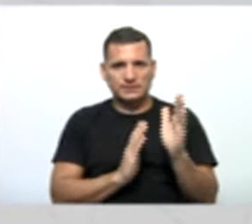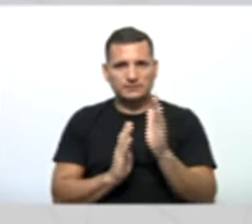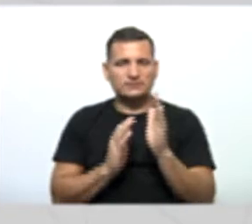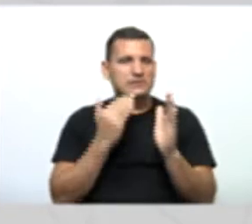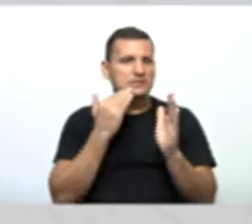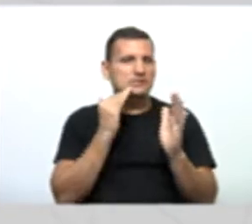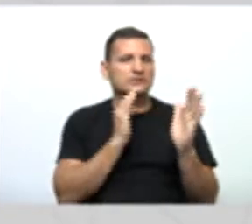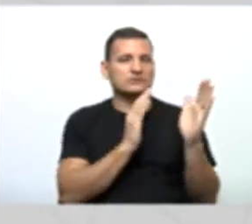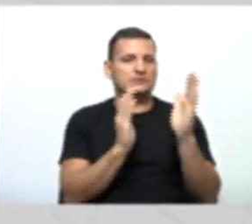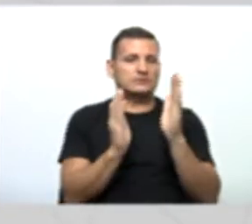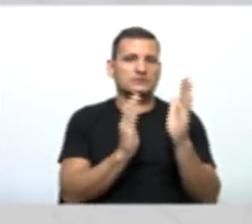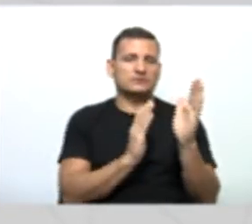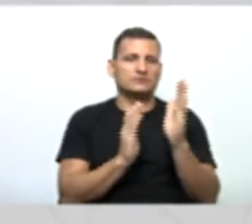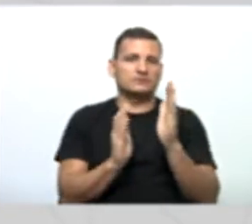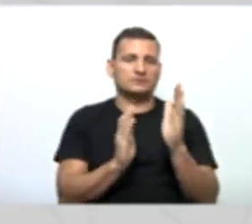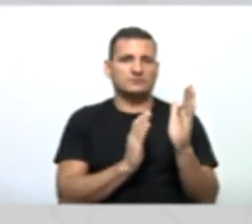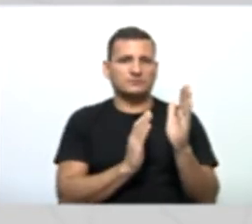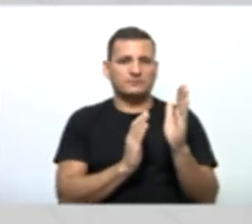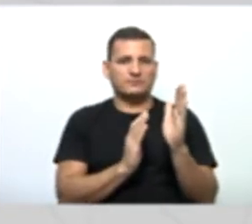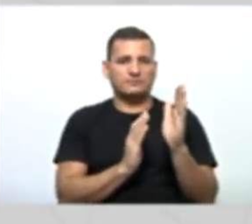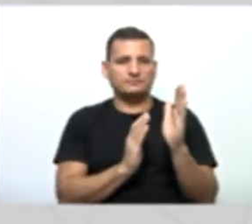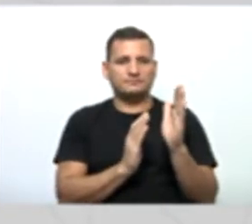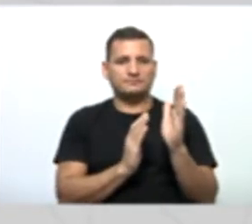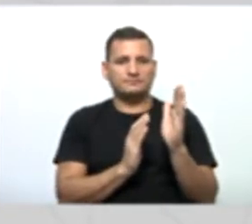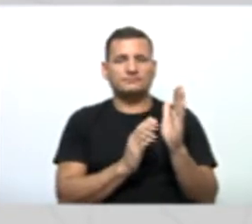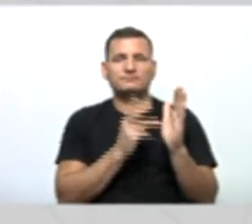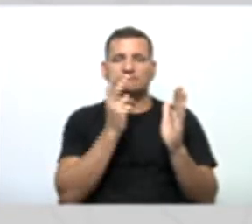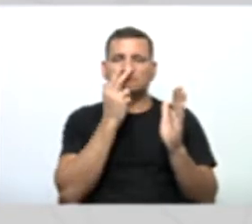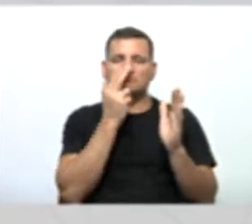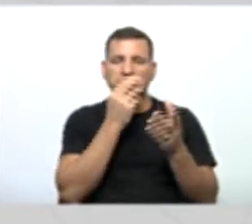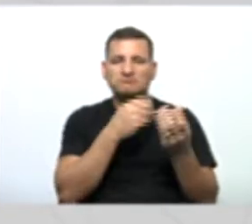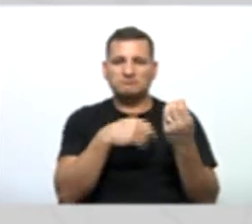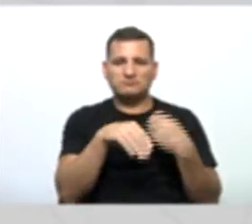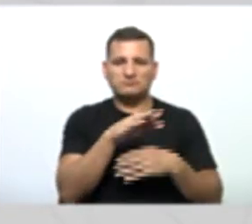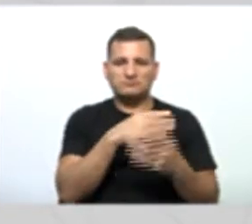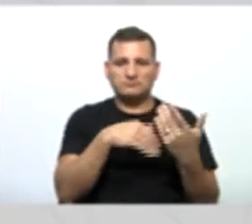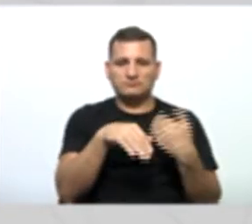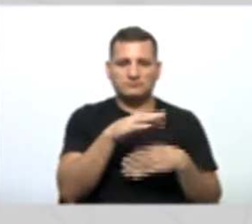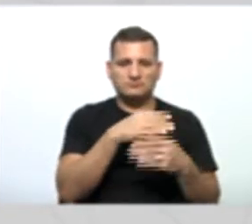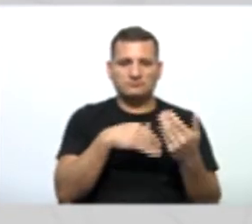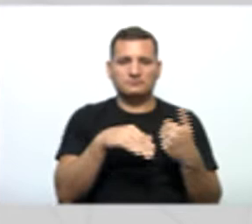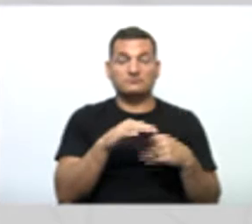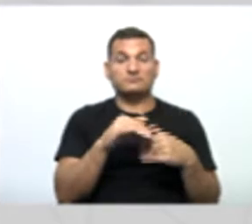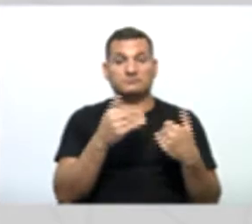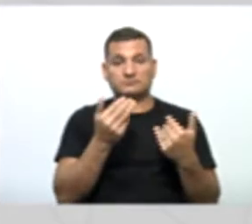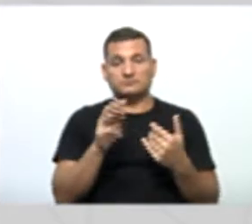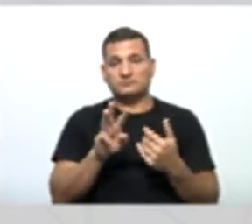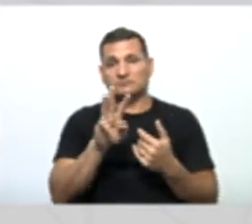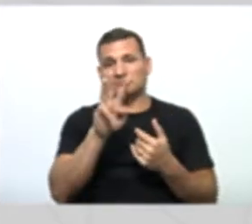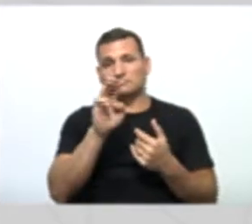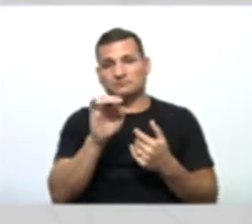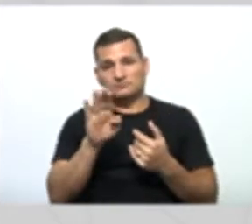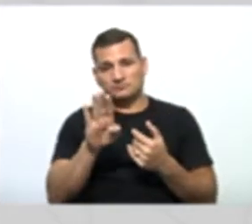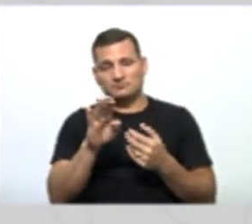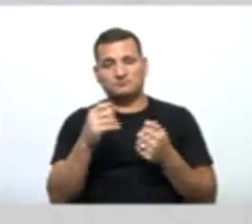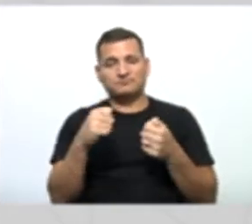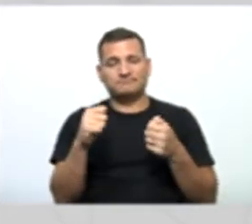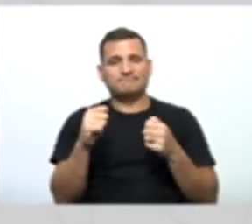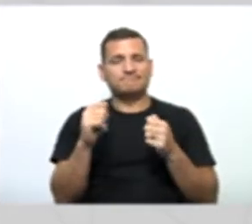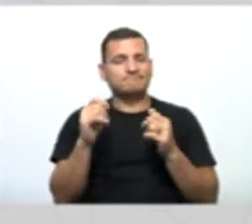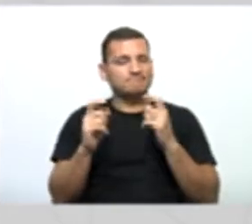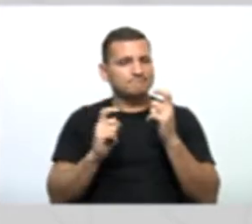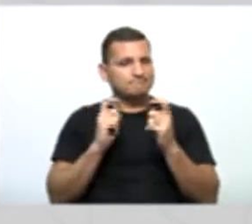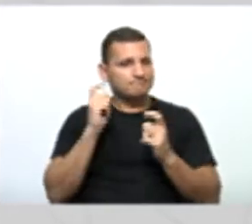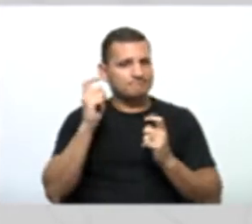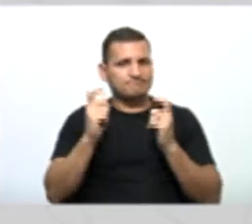dar um ar aí de desorganização. Então, assim, para a web, gente, a gente tem que se preocupar